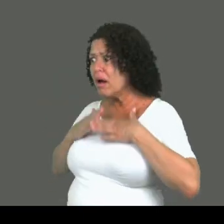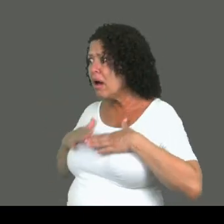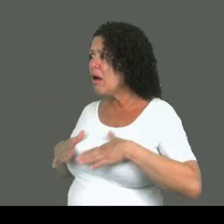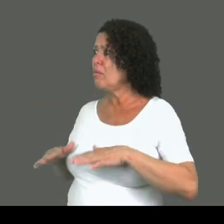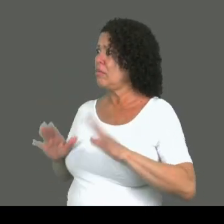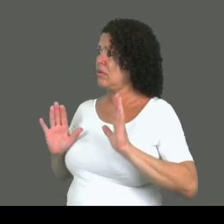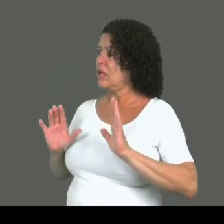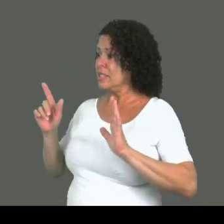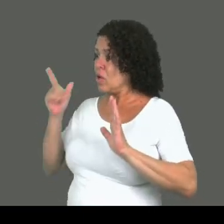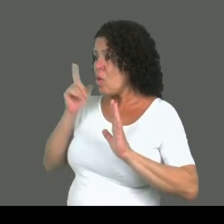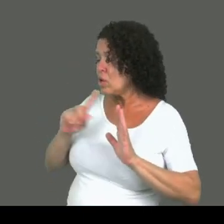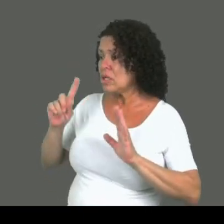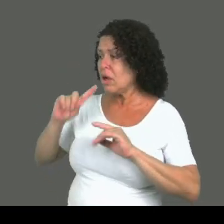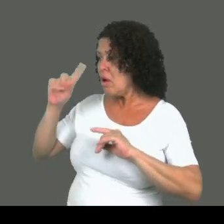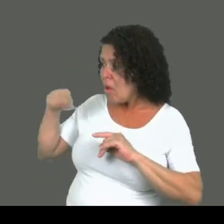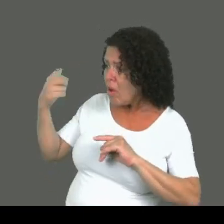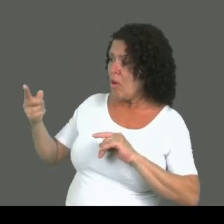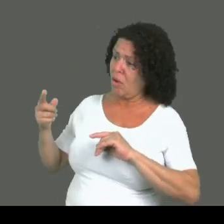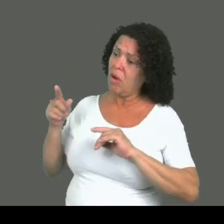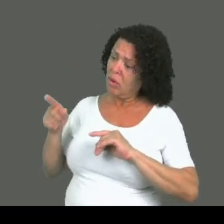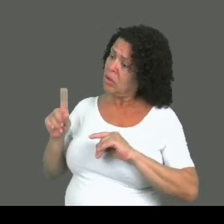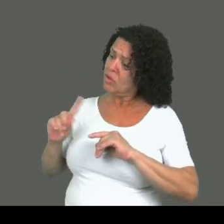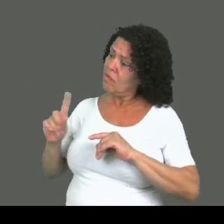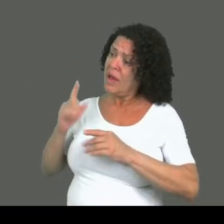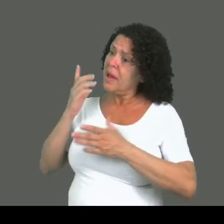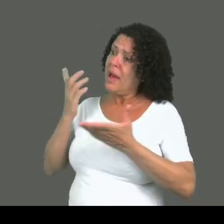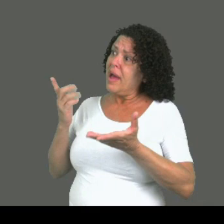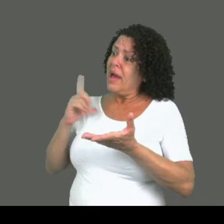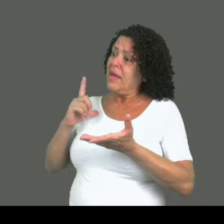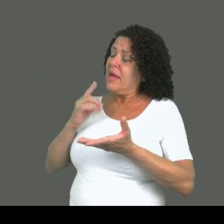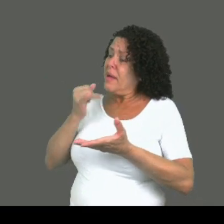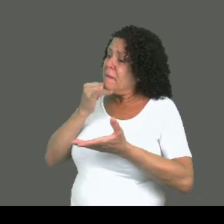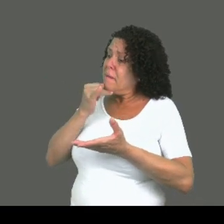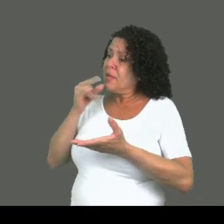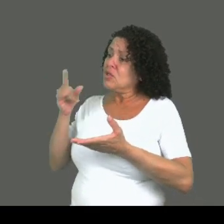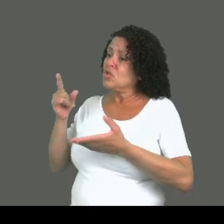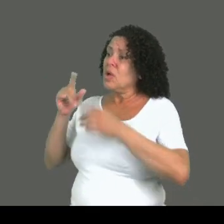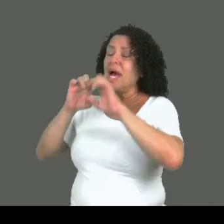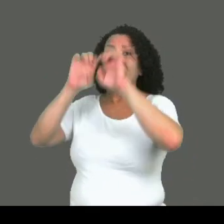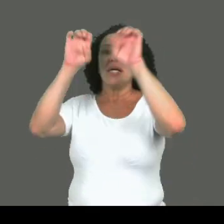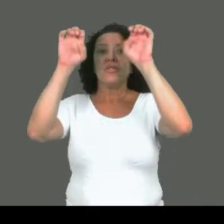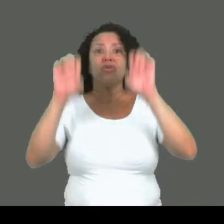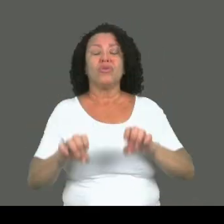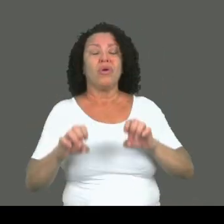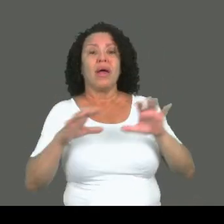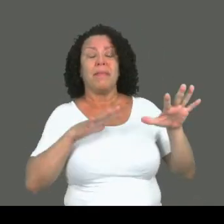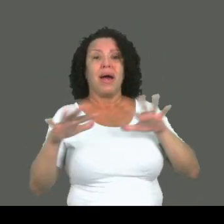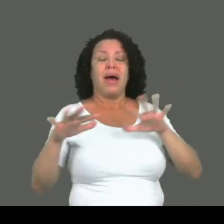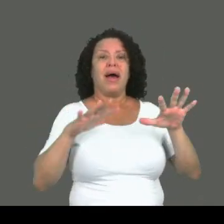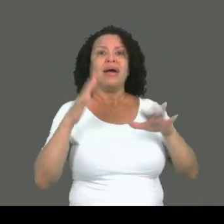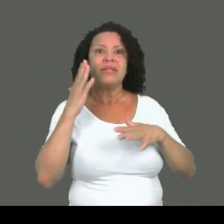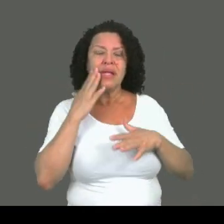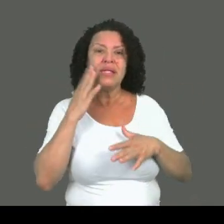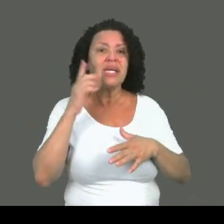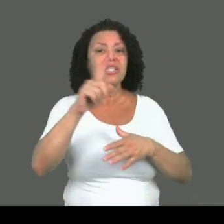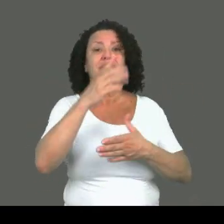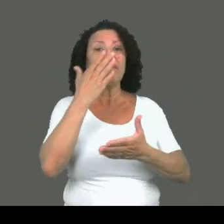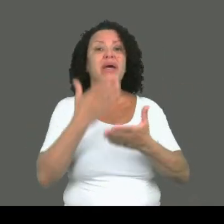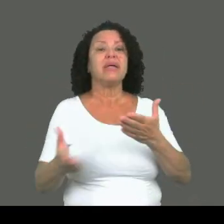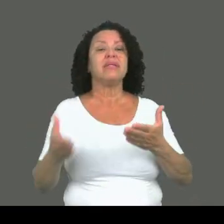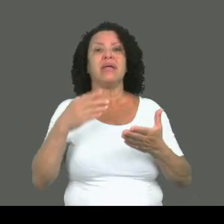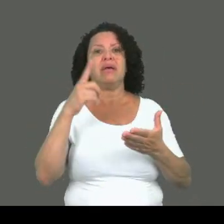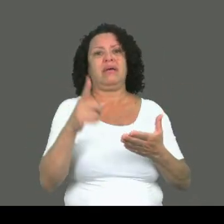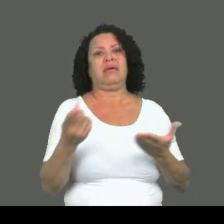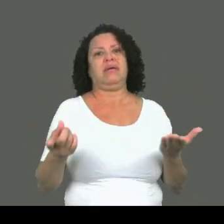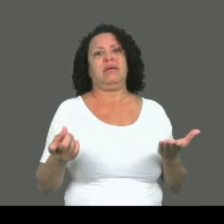Apenas não conseguir essa vaga, mas você não vai ter a sua estrutura abalada, né? Você não vai perder a sua dignidade